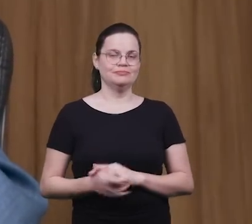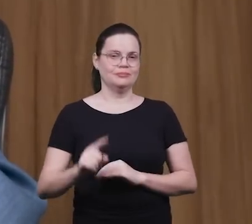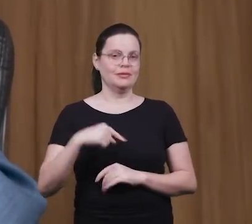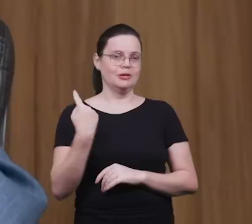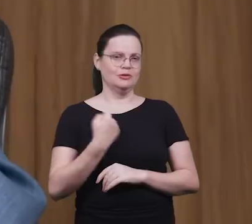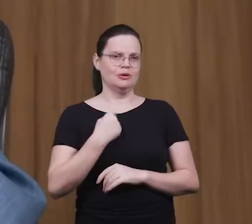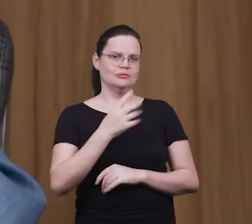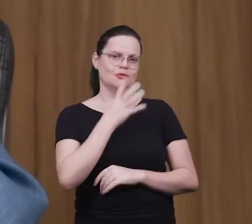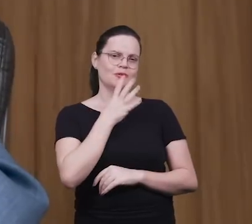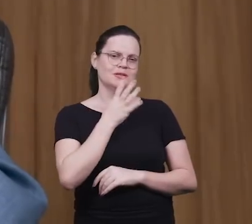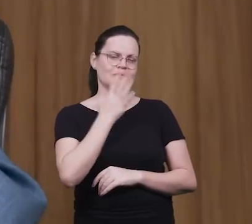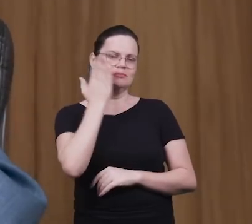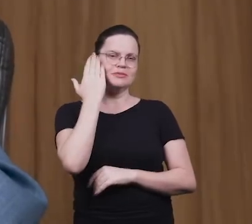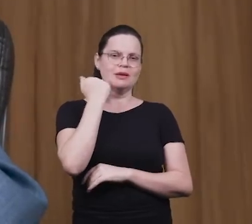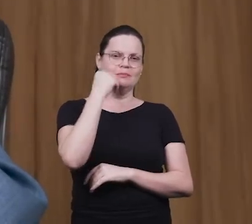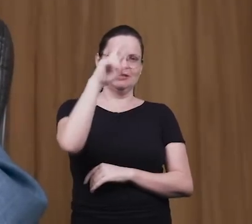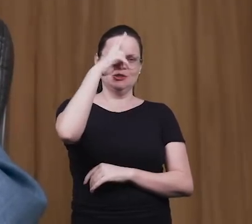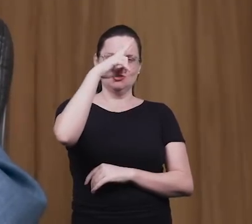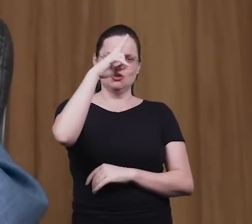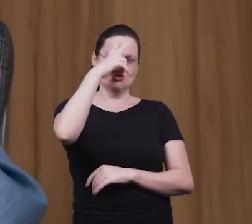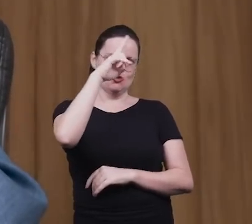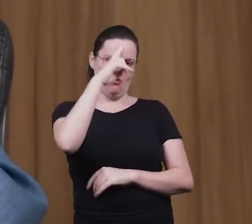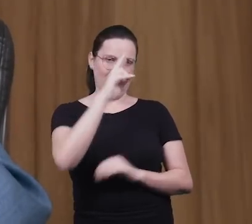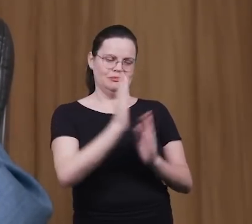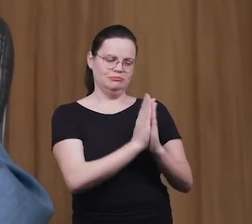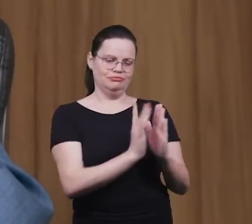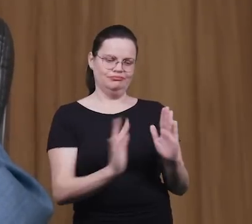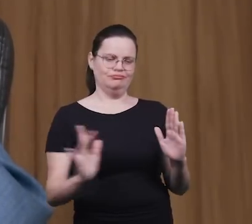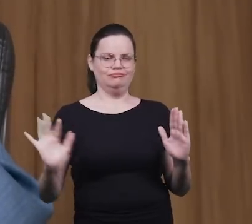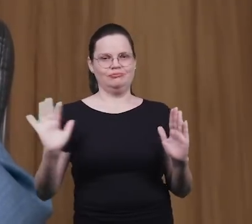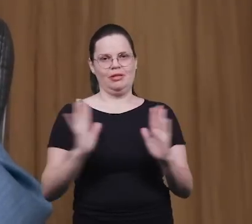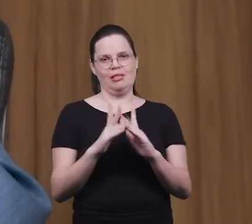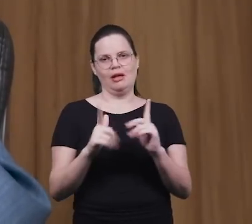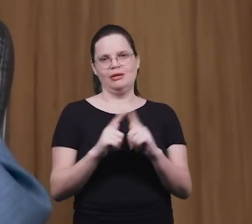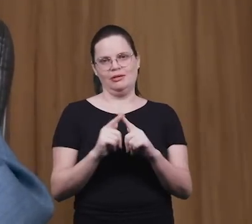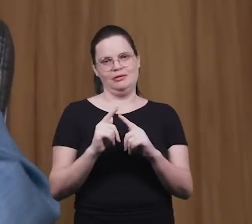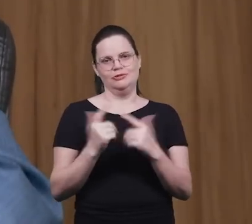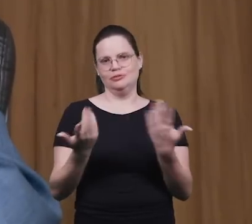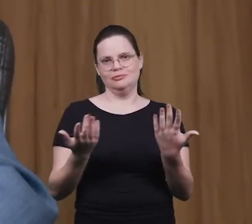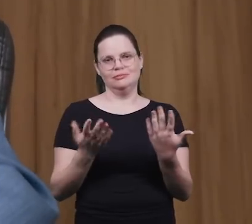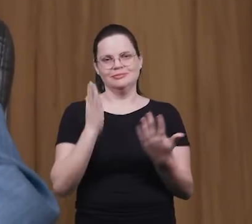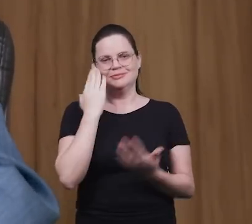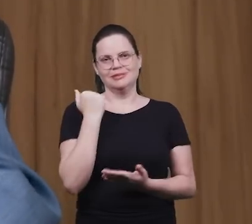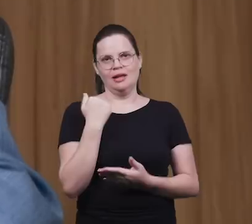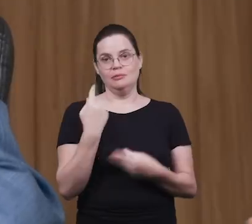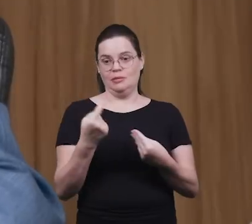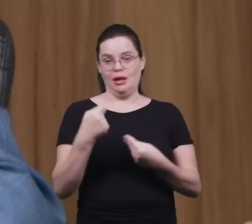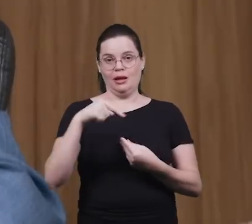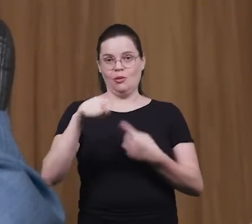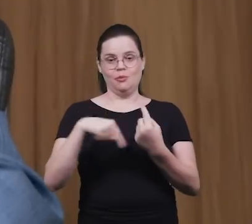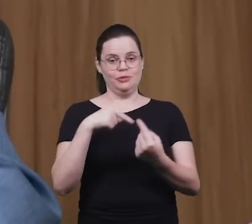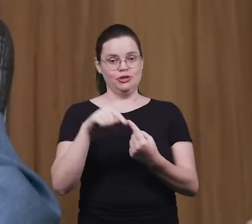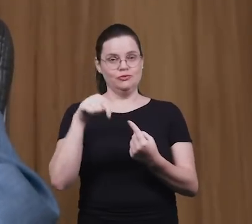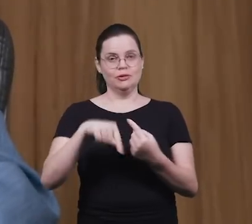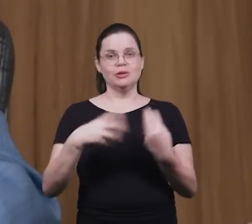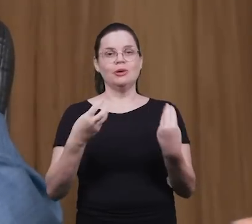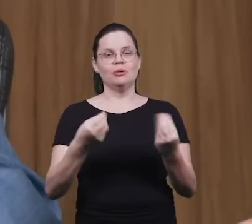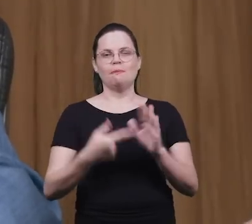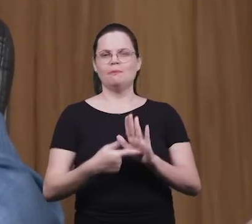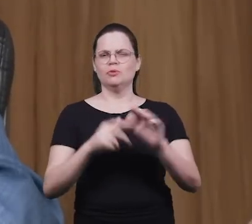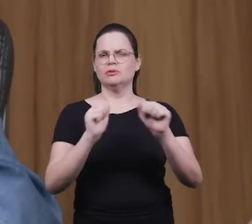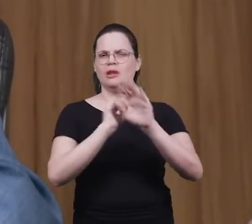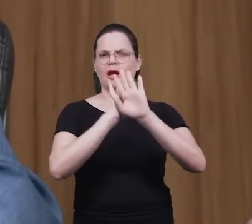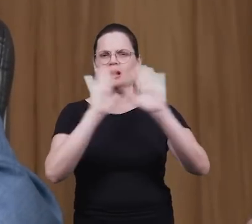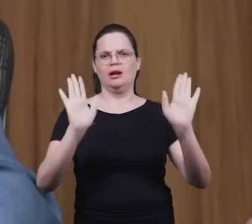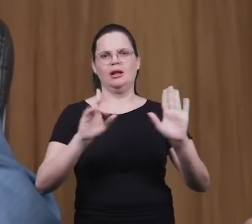aqui, nesse programa, é trazer com clareza a história que é a nossa história, a história